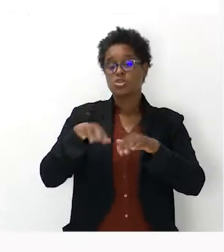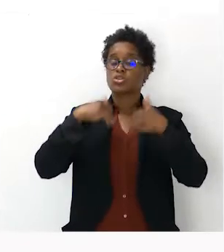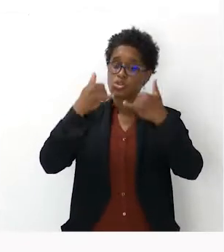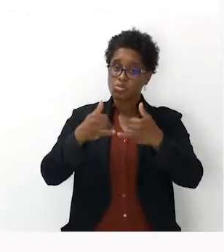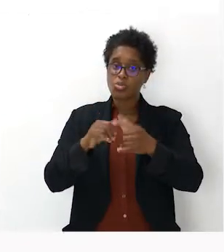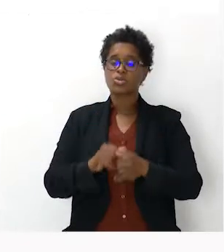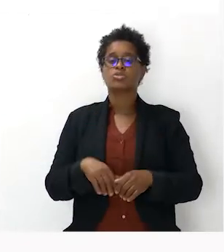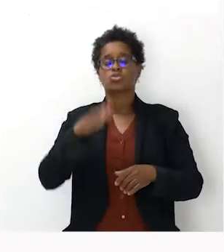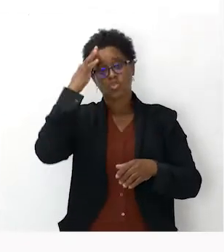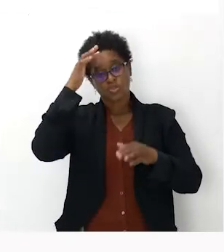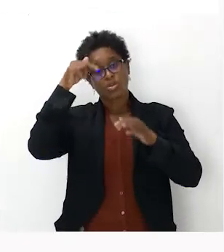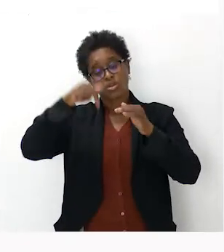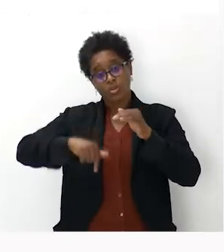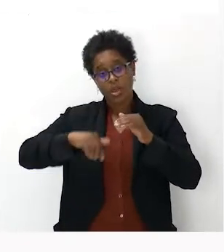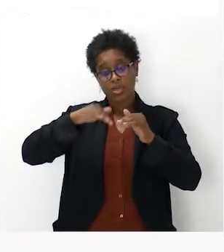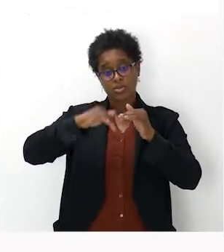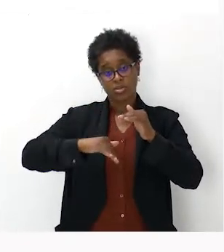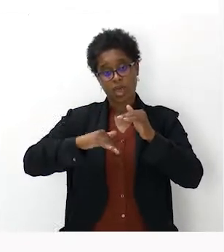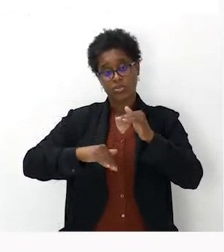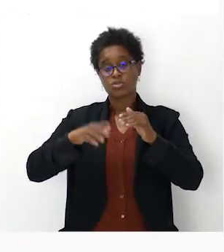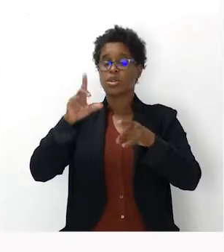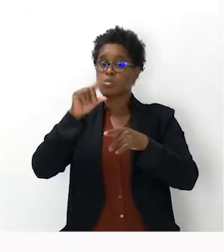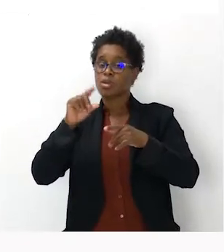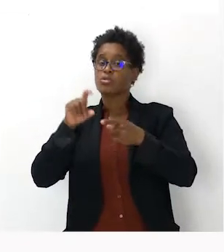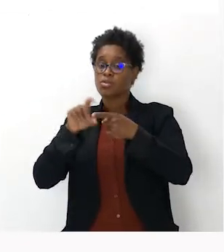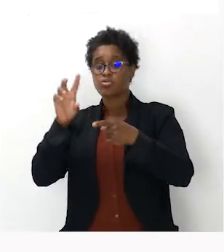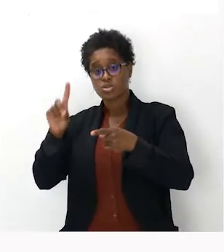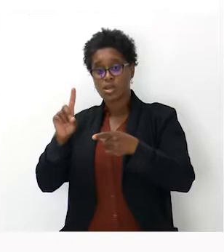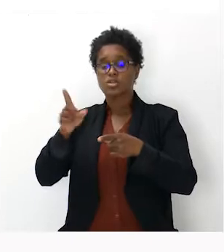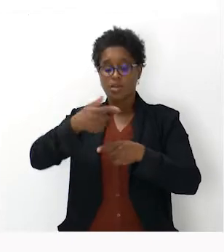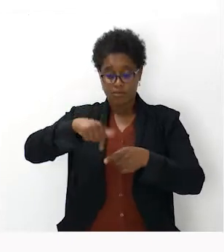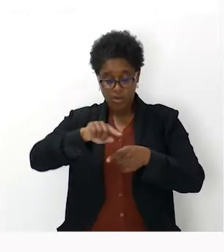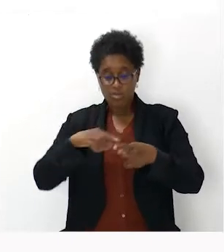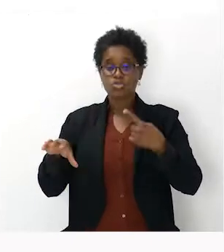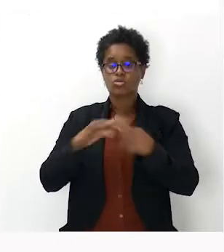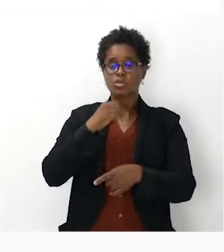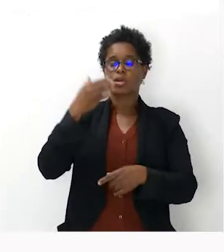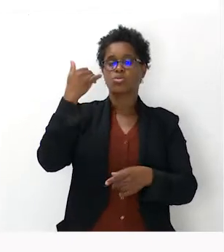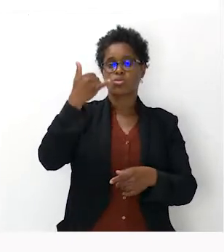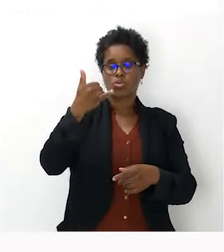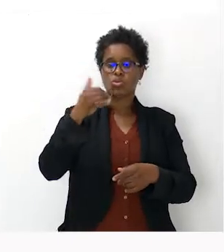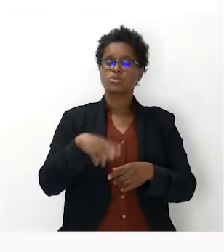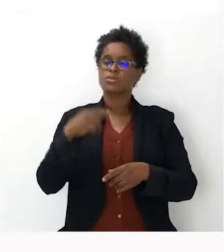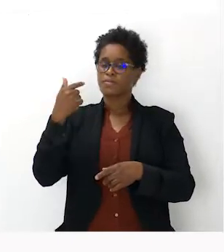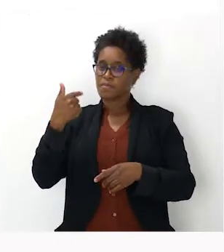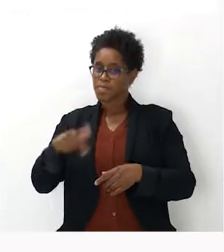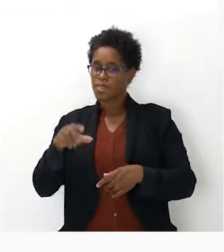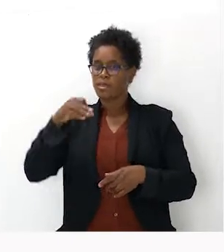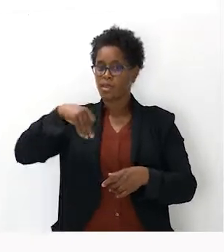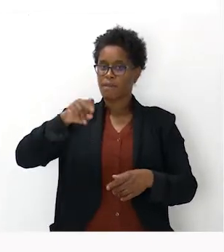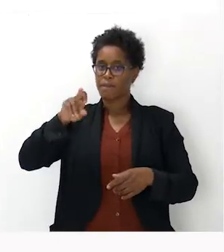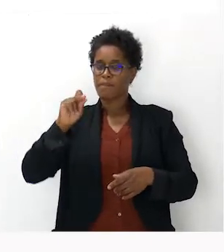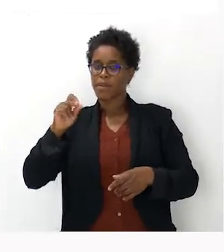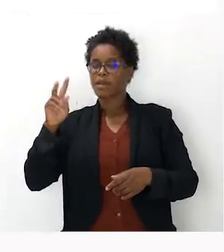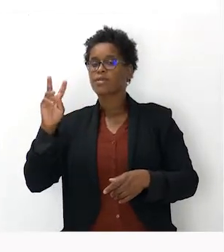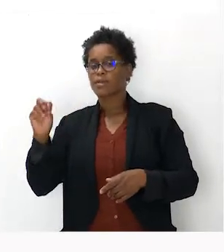o consequente, que é o denominador, também por 6, nós vamos obter 2 está para 3. O que